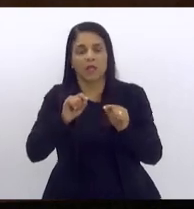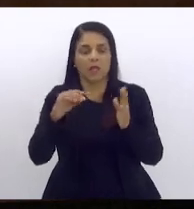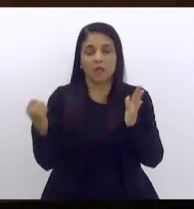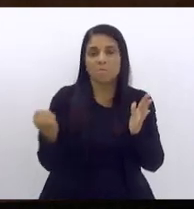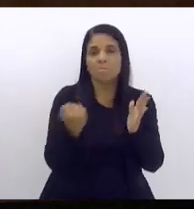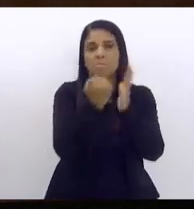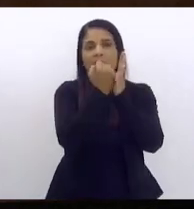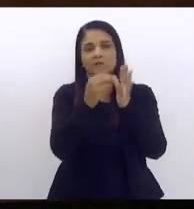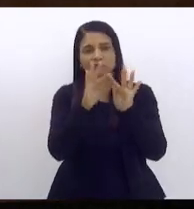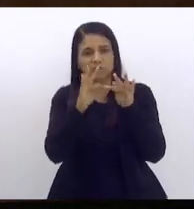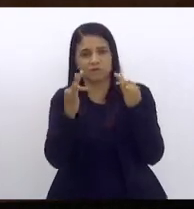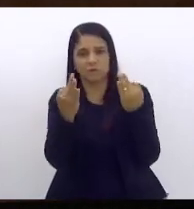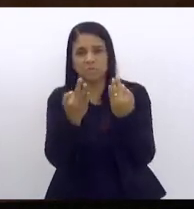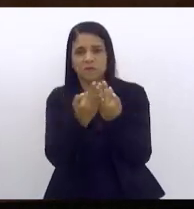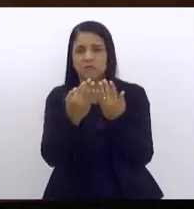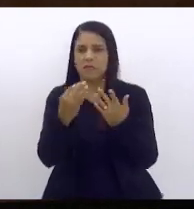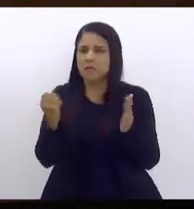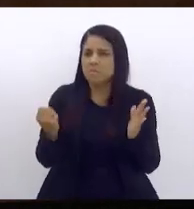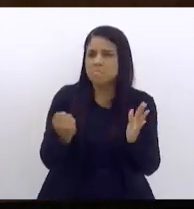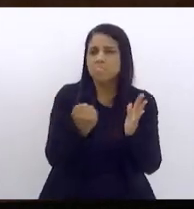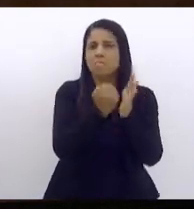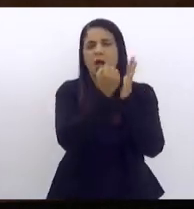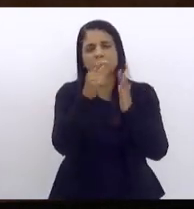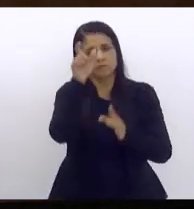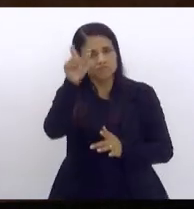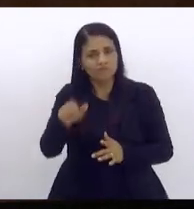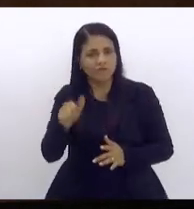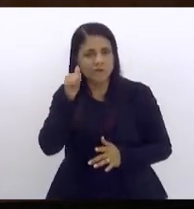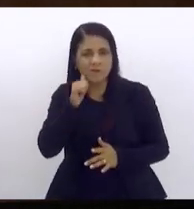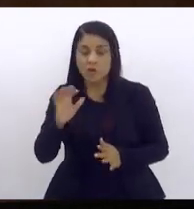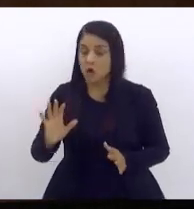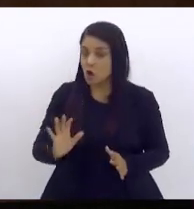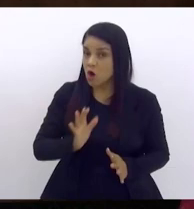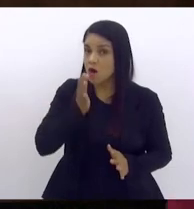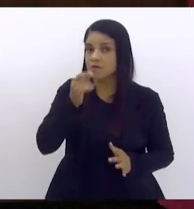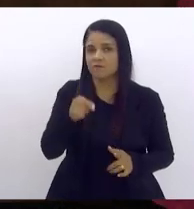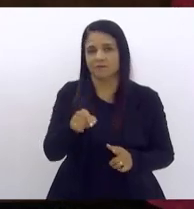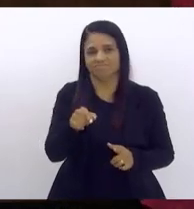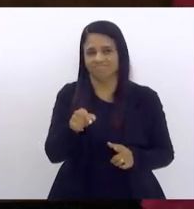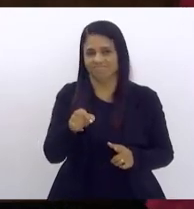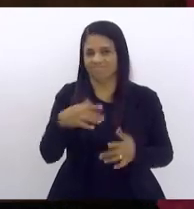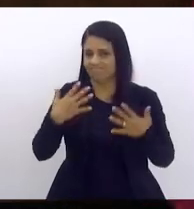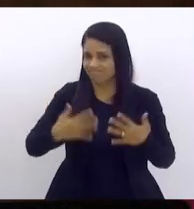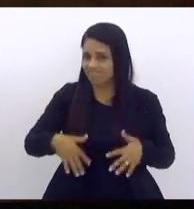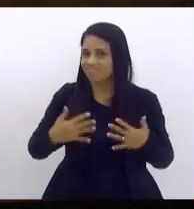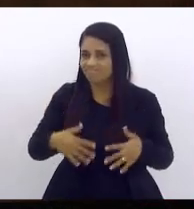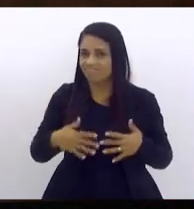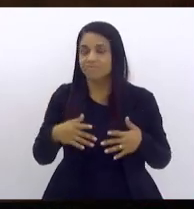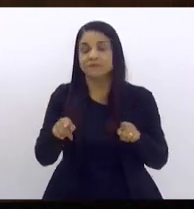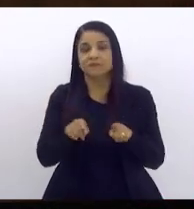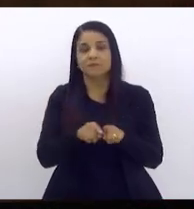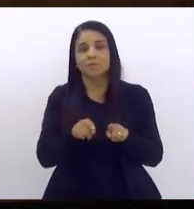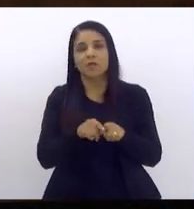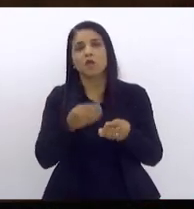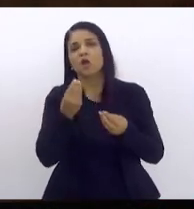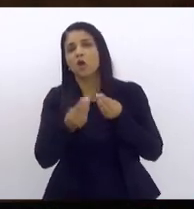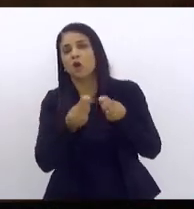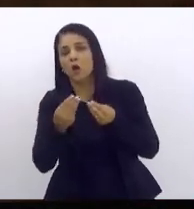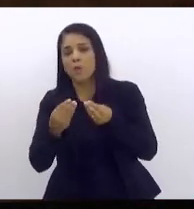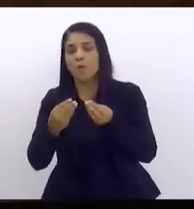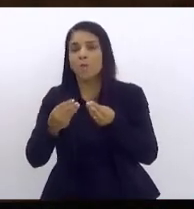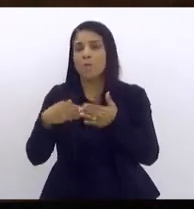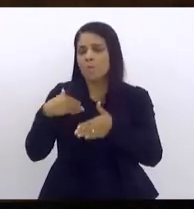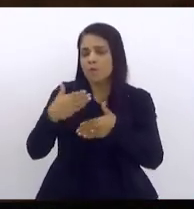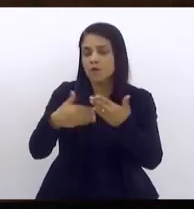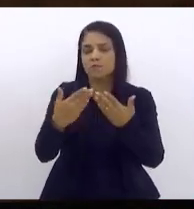visíveis, são aterrorizantes, mas o impacto na família dessa mulher e também como é que a gente pode fazer um processo